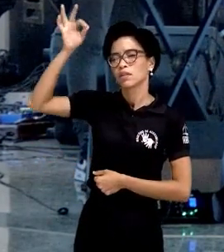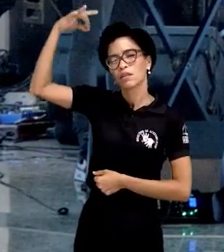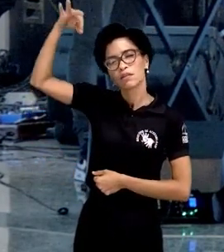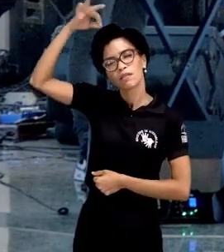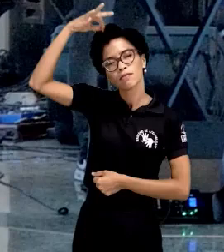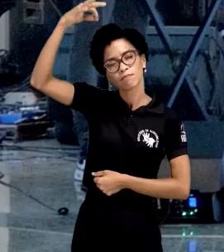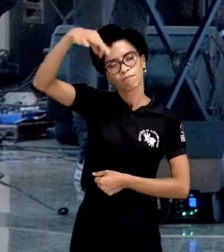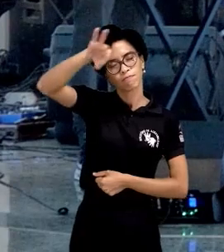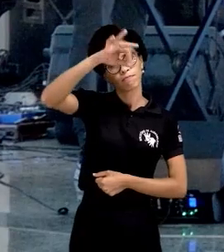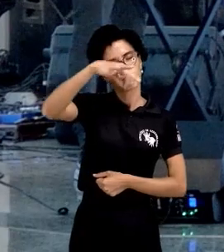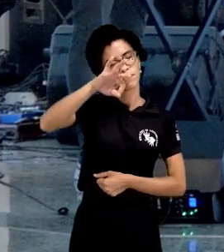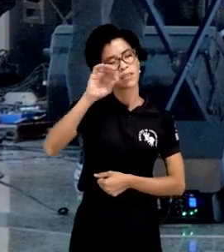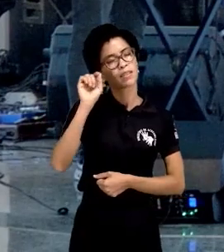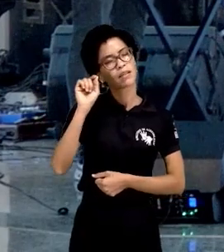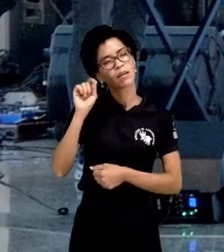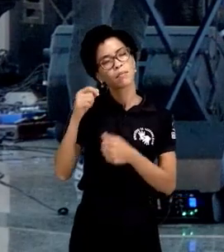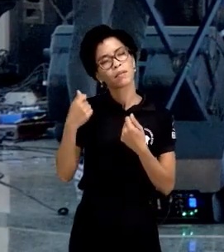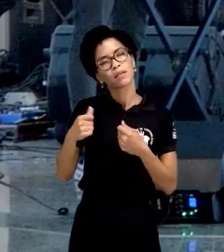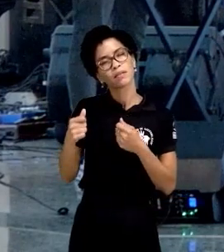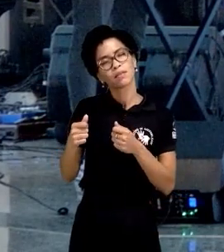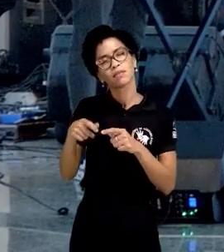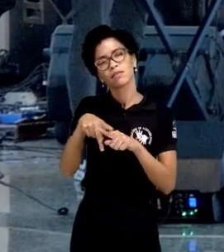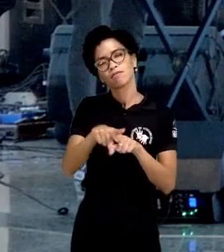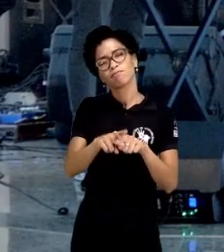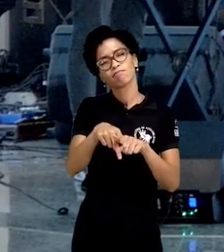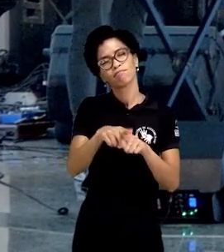Coloca diante do Senhor Jesus.